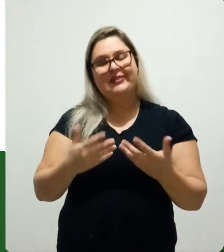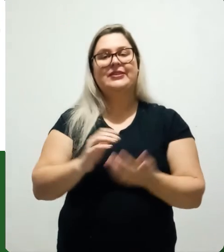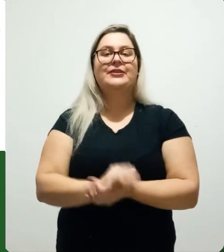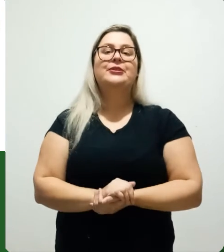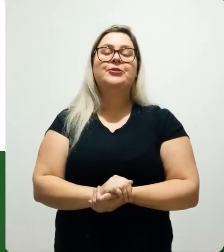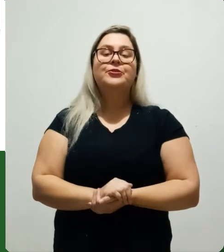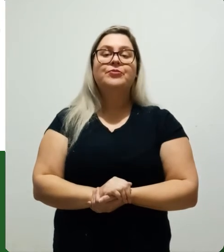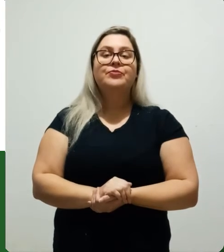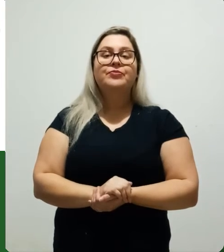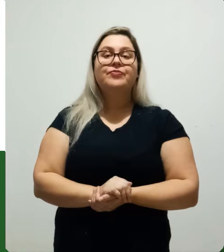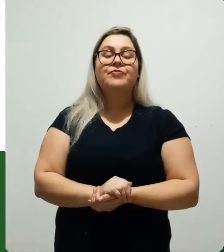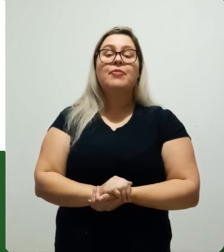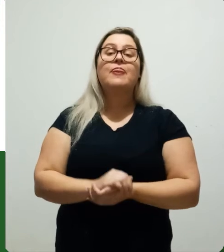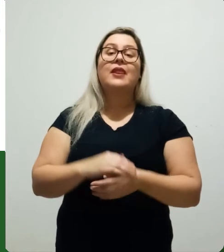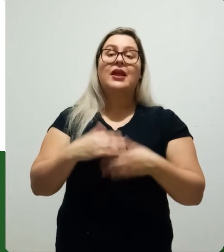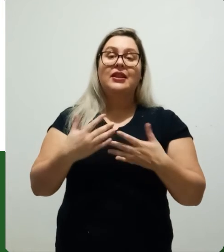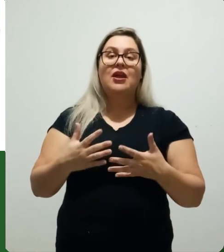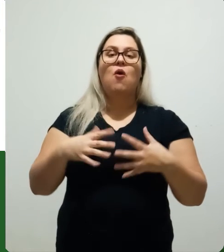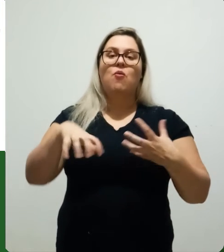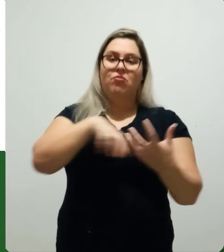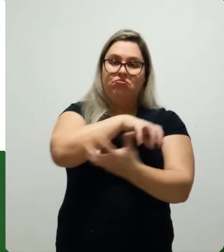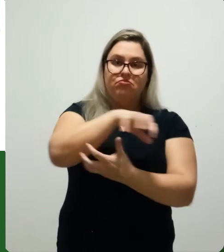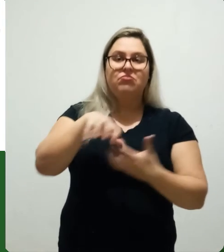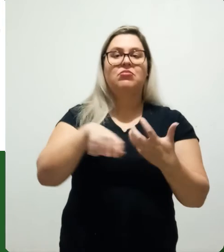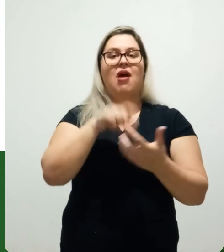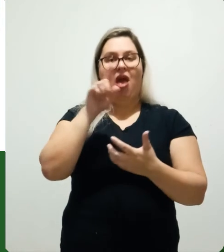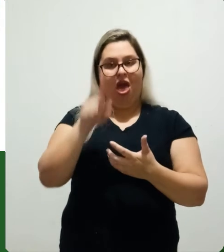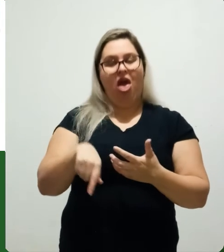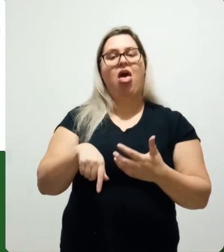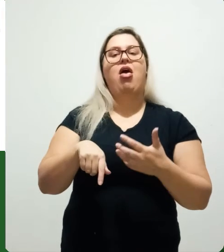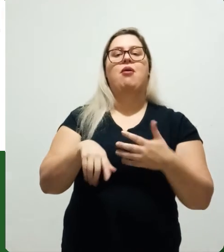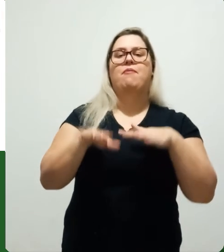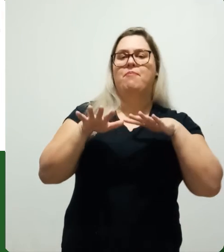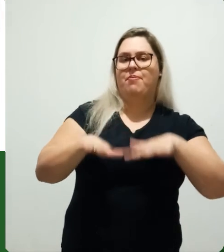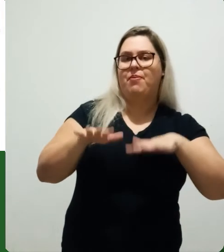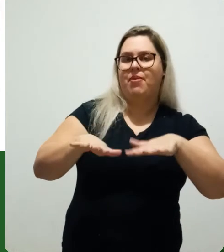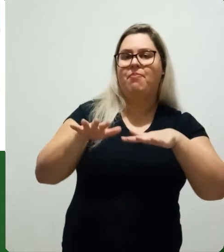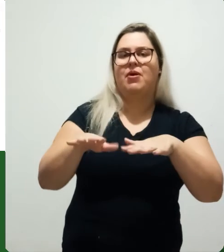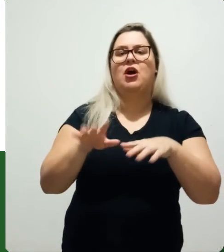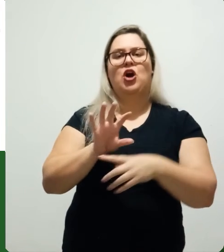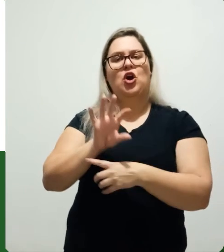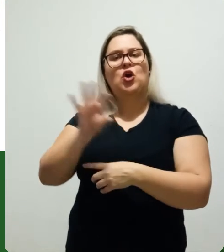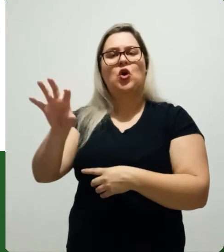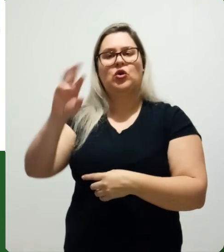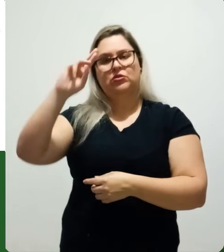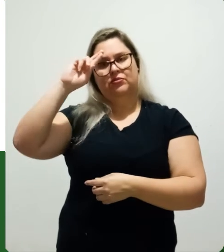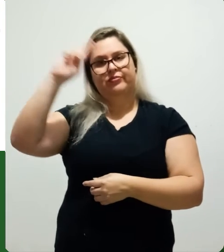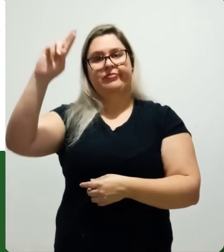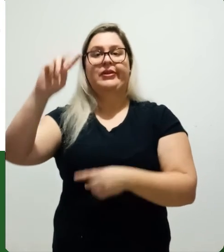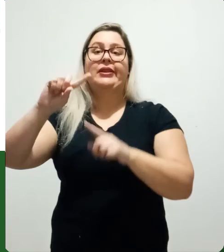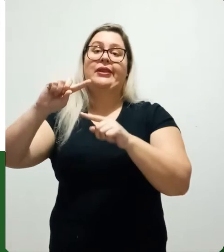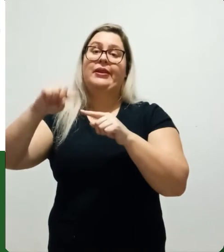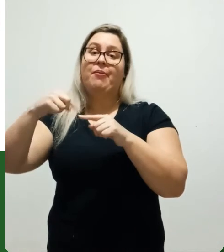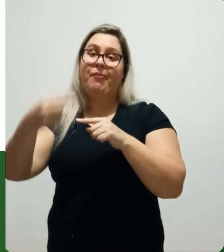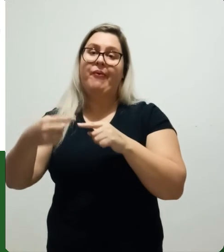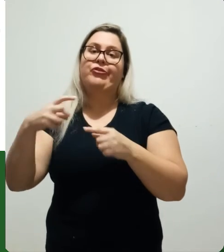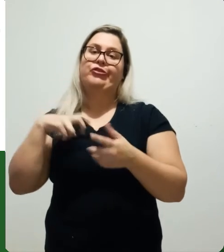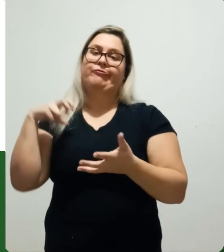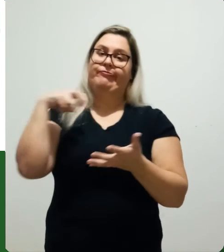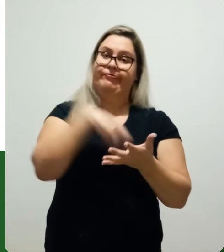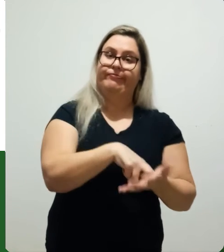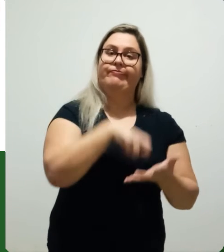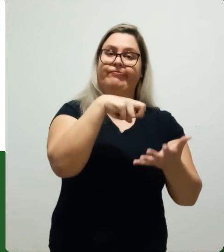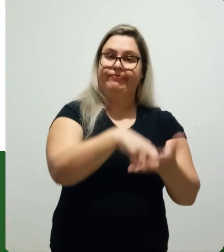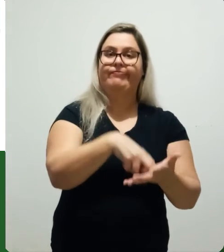interferiam sobre essas regiões. Então, uma das formas de resistência eram as revoltas, o ataque aos senhores e tal, e aí você tem